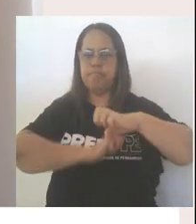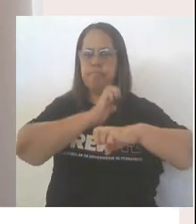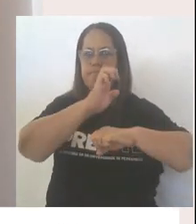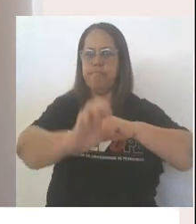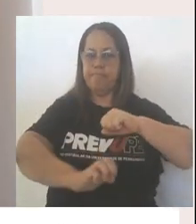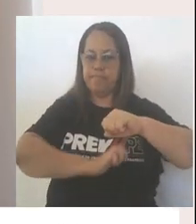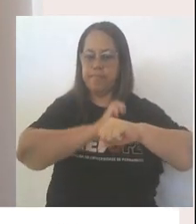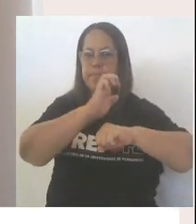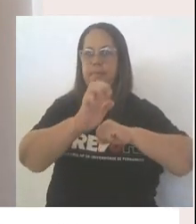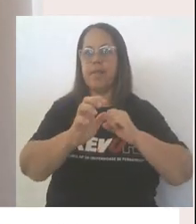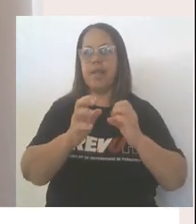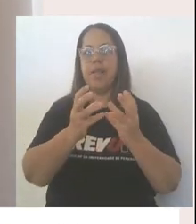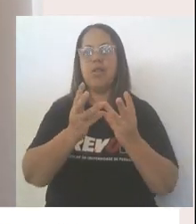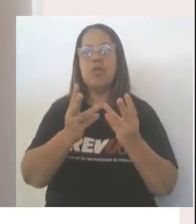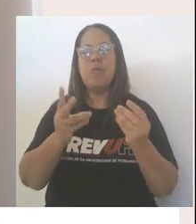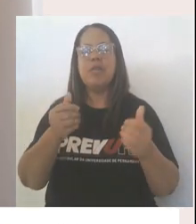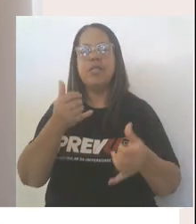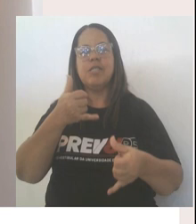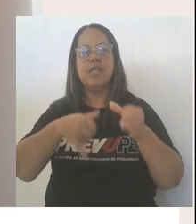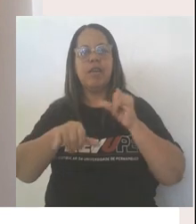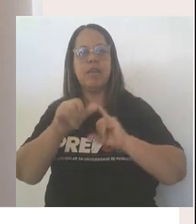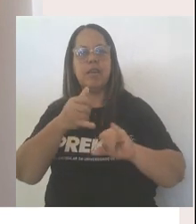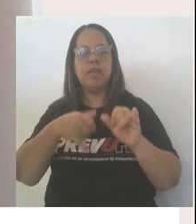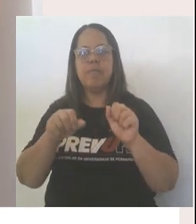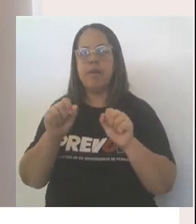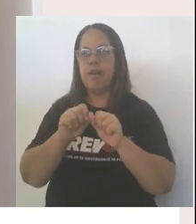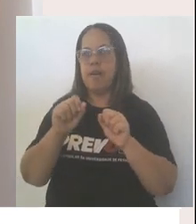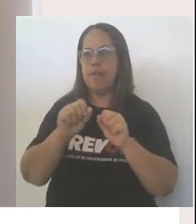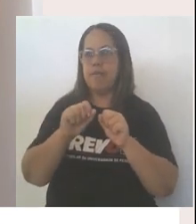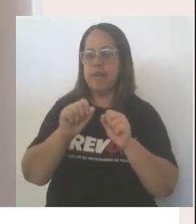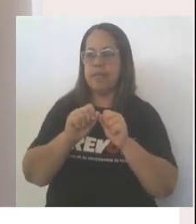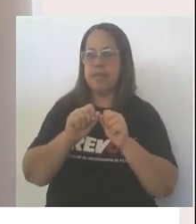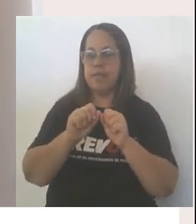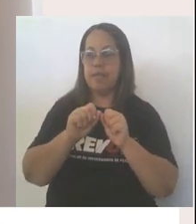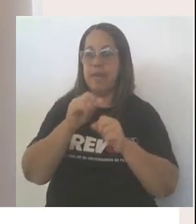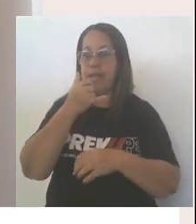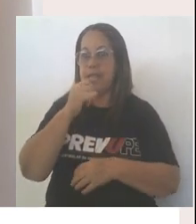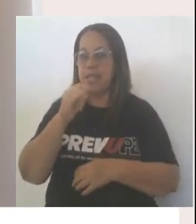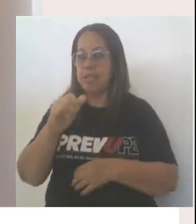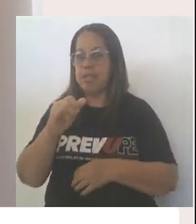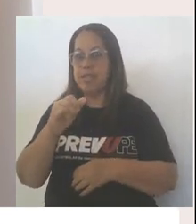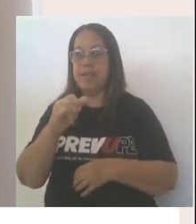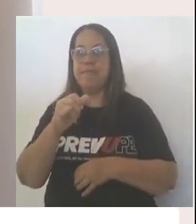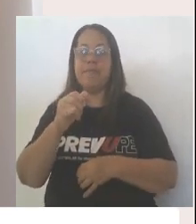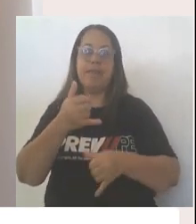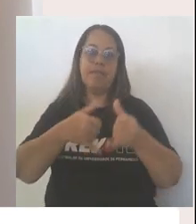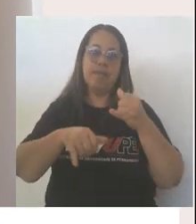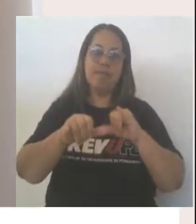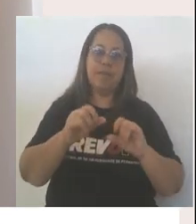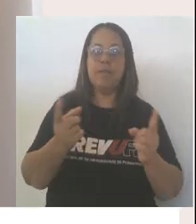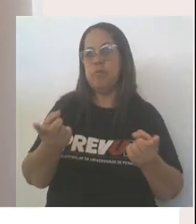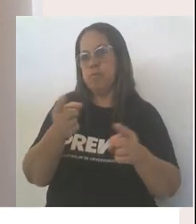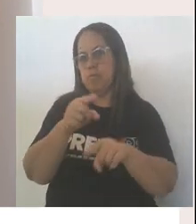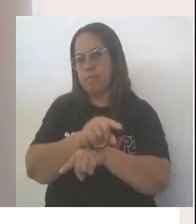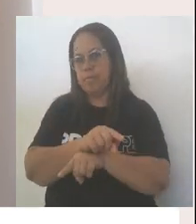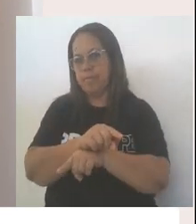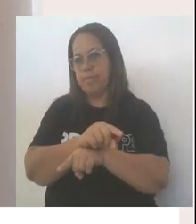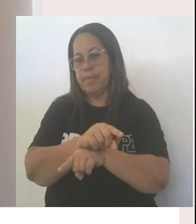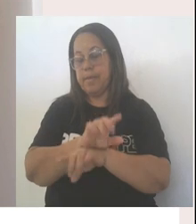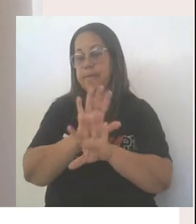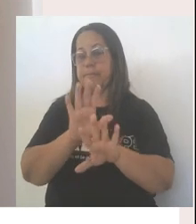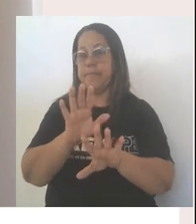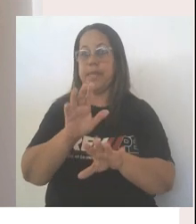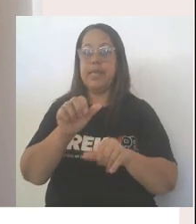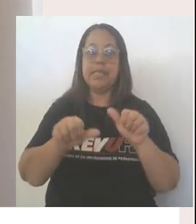substâncias químicas, resultando na conversão de energia química em energia elétrica ou vice-versa. Essas